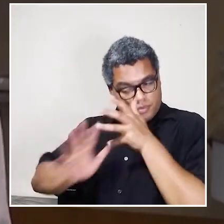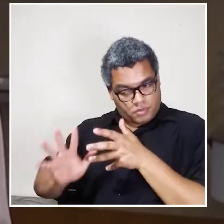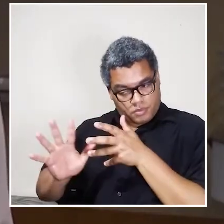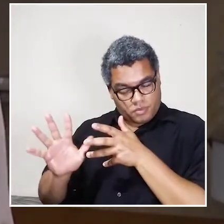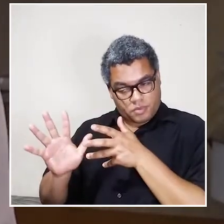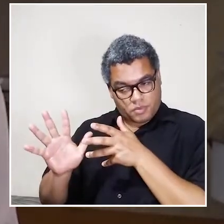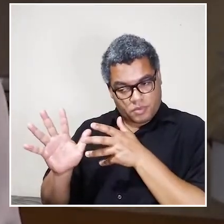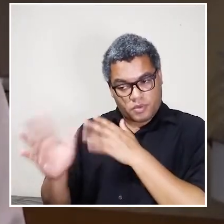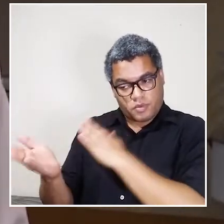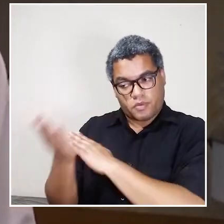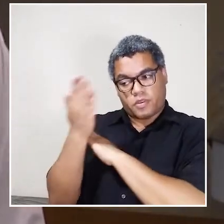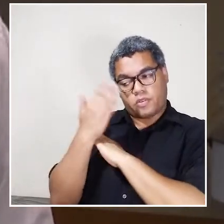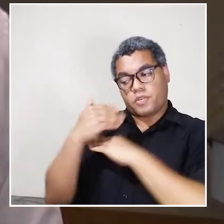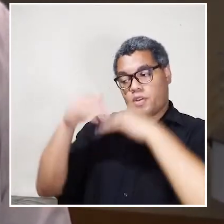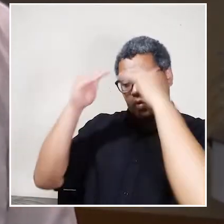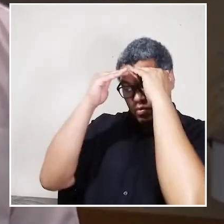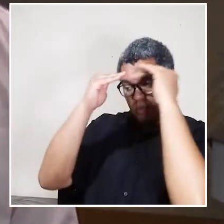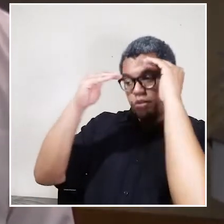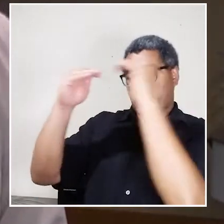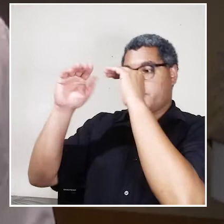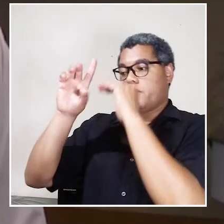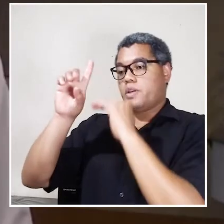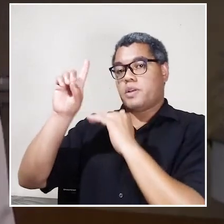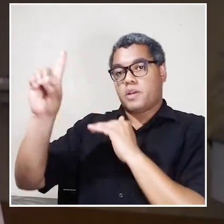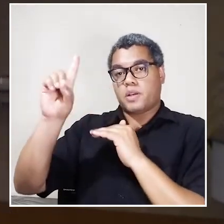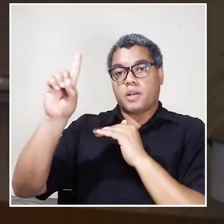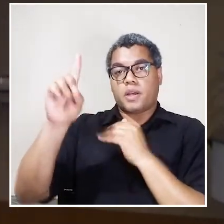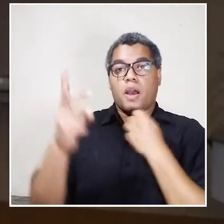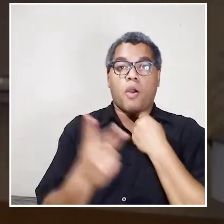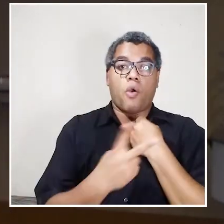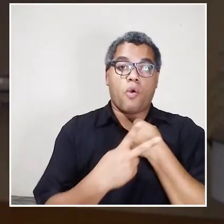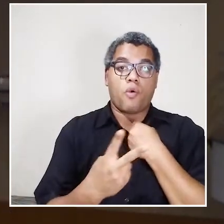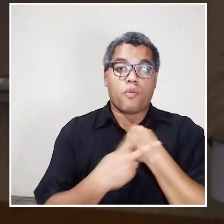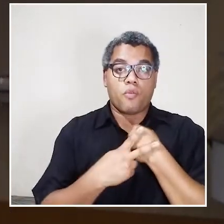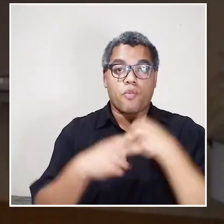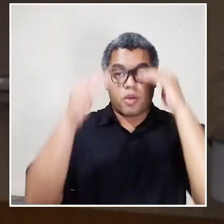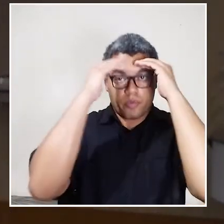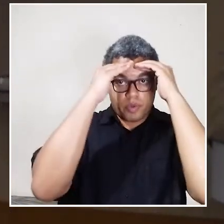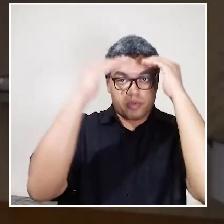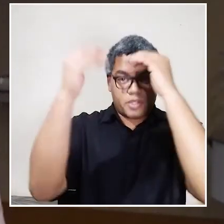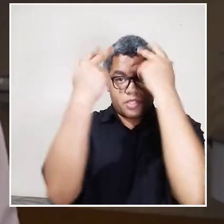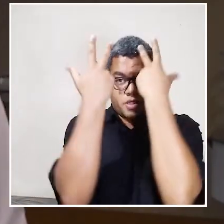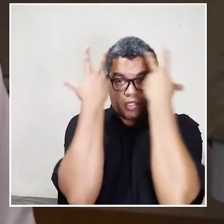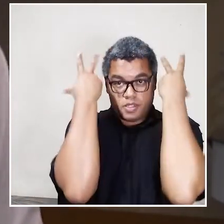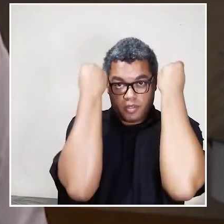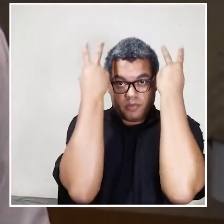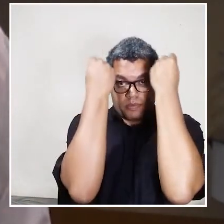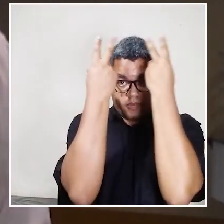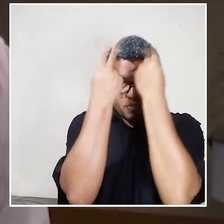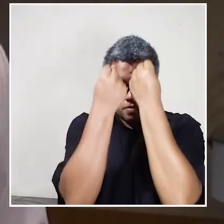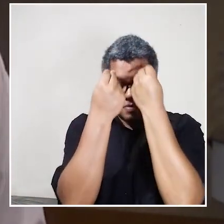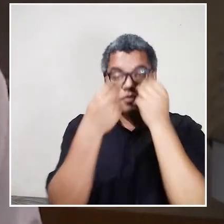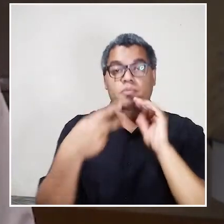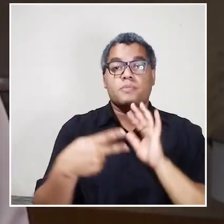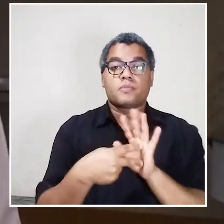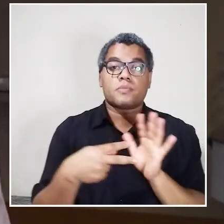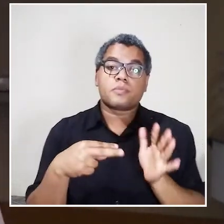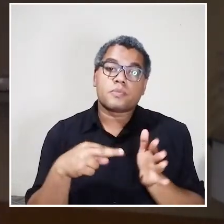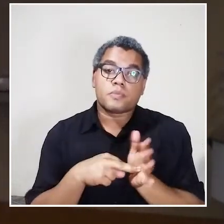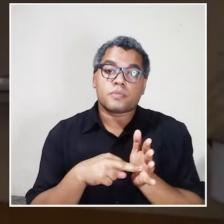a obedecermos a Ele. Aliás, o verbo obedecer, na língua grega, ele é